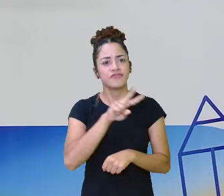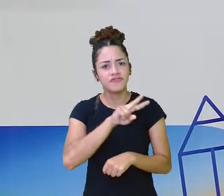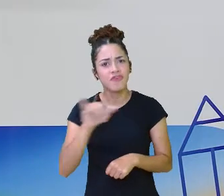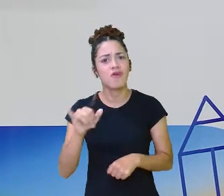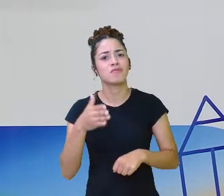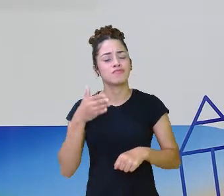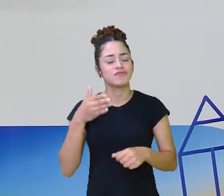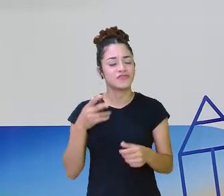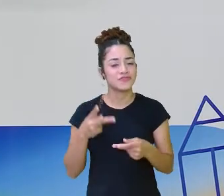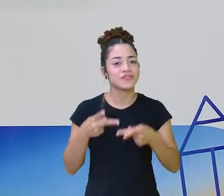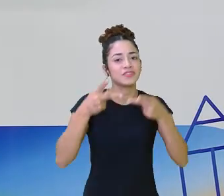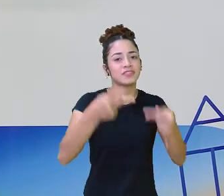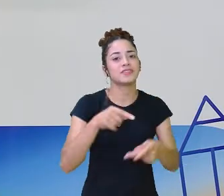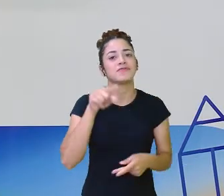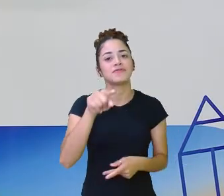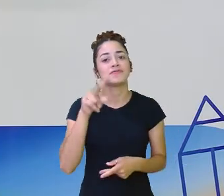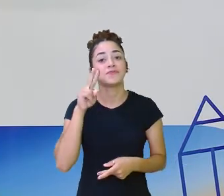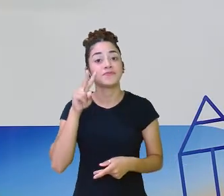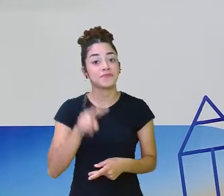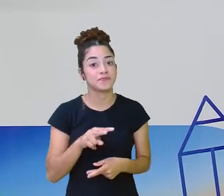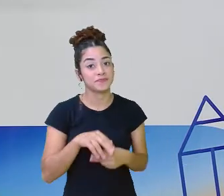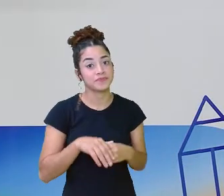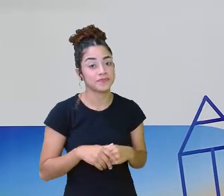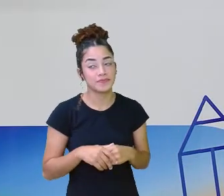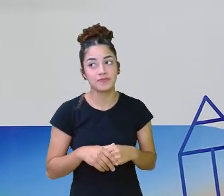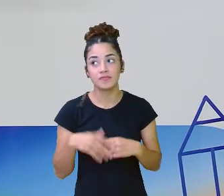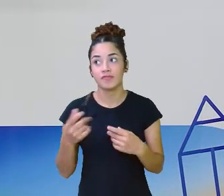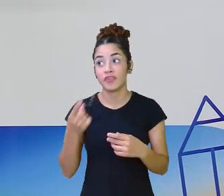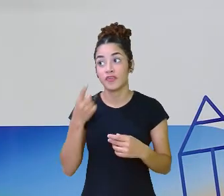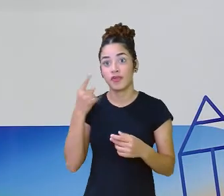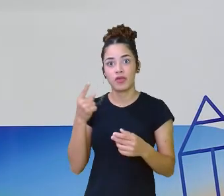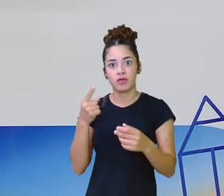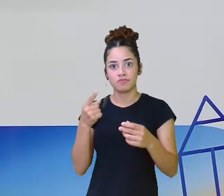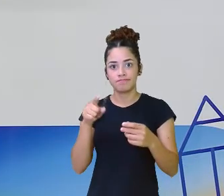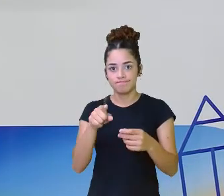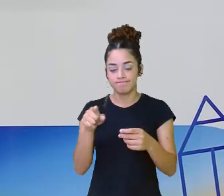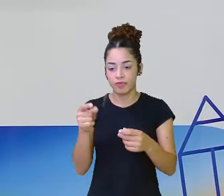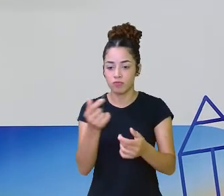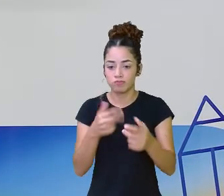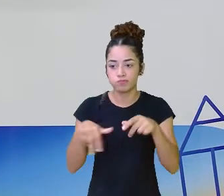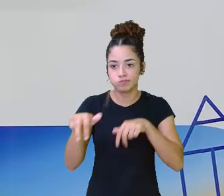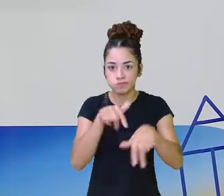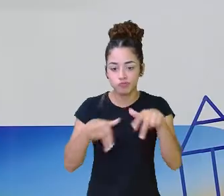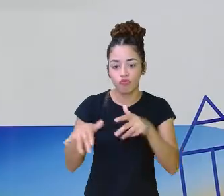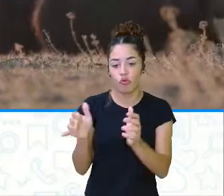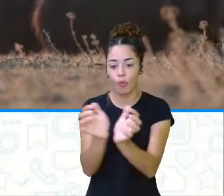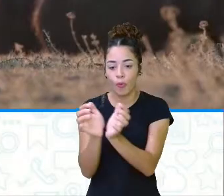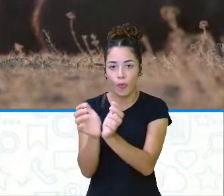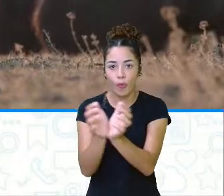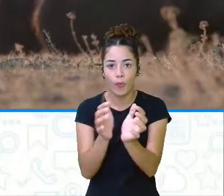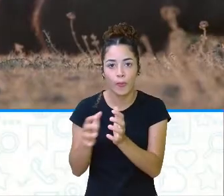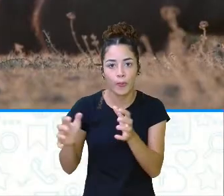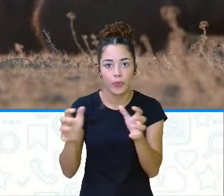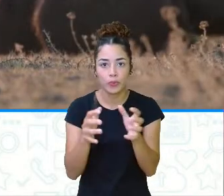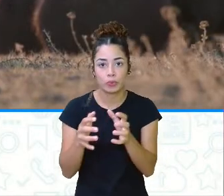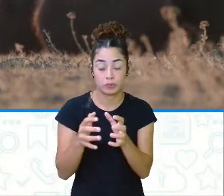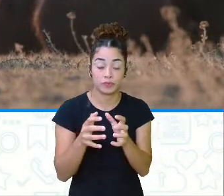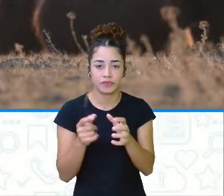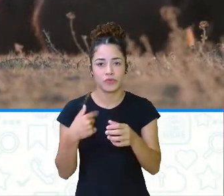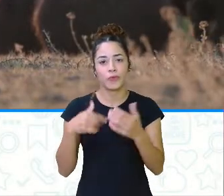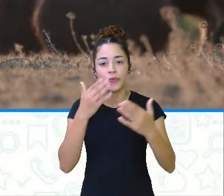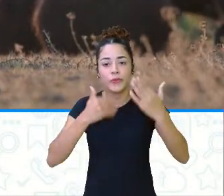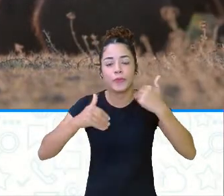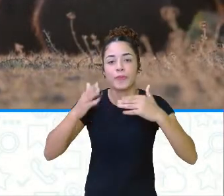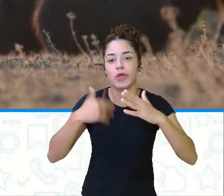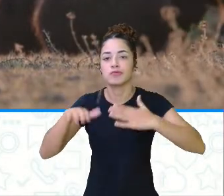das capivaras. E aqui a gente está vendo elas no convívio em grupos. Olha só, elas ali, ó, de boa,